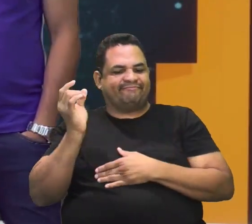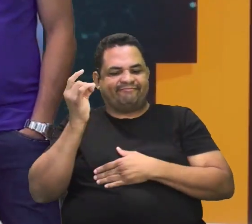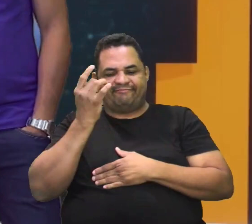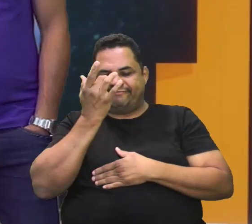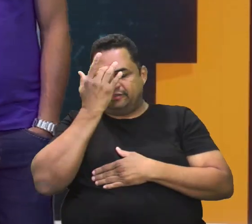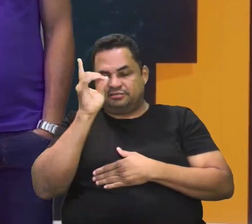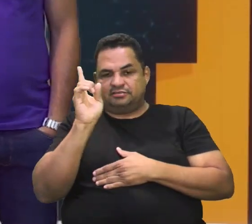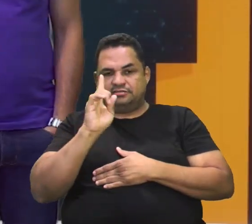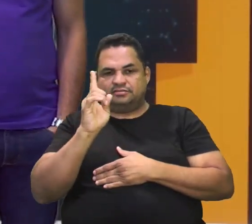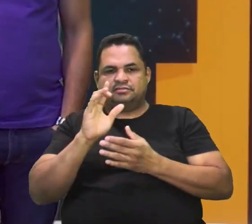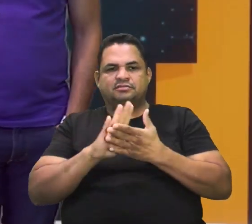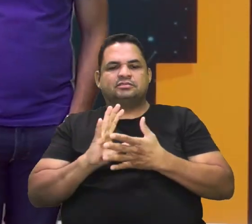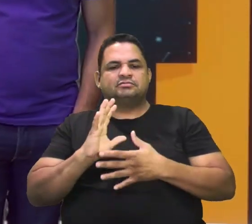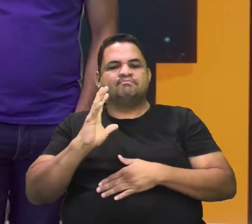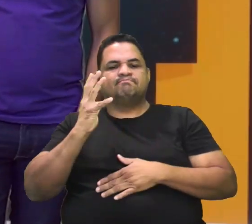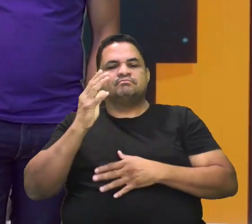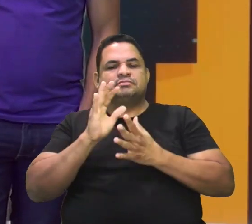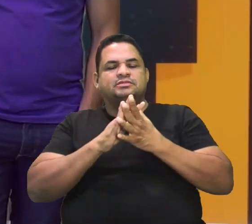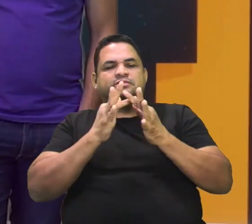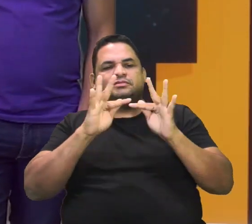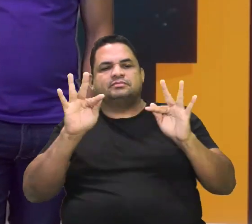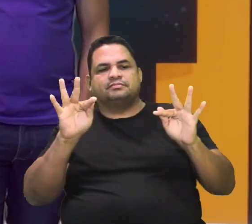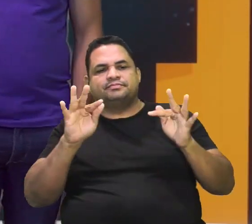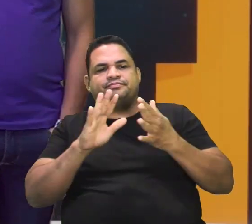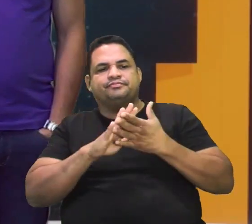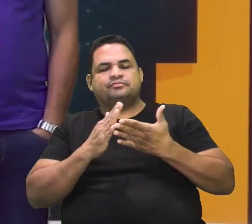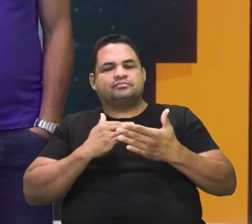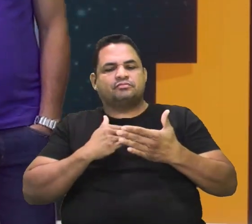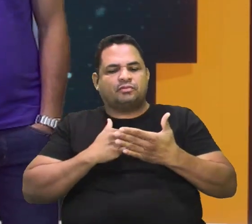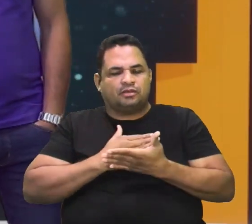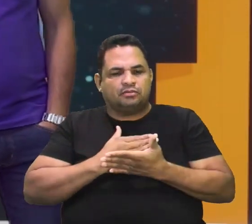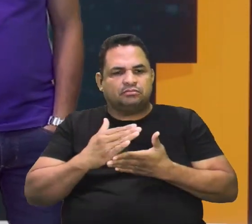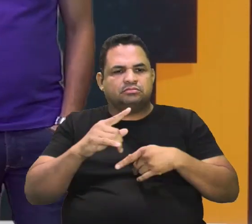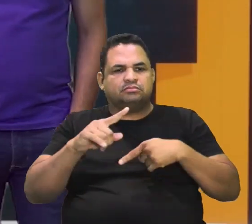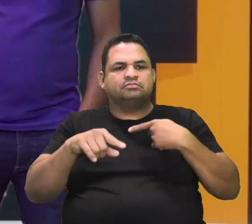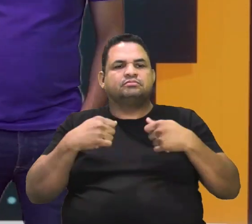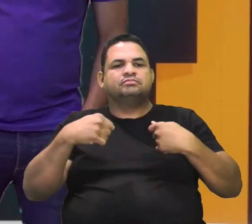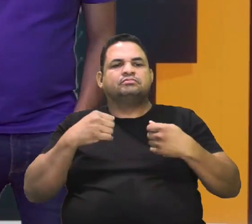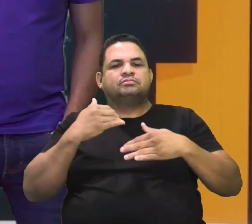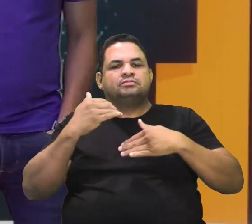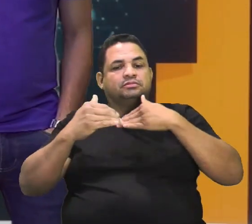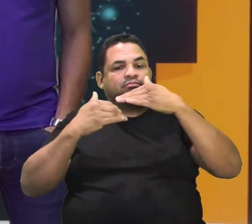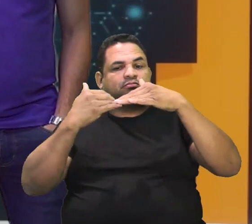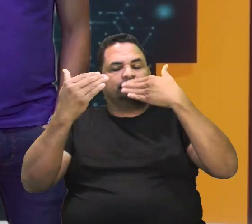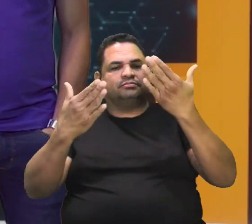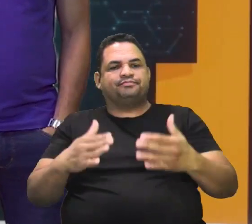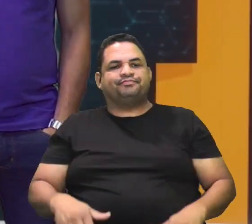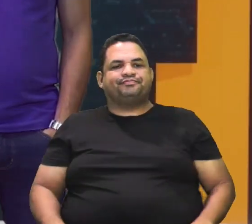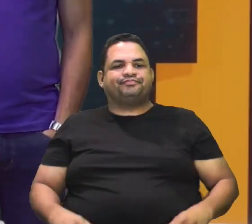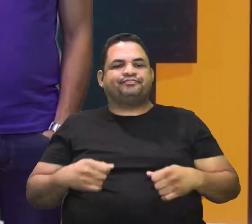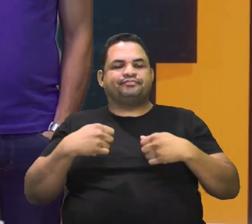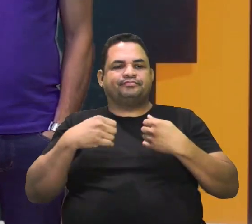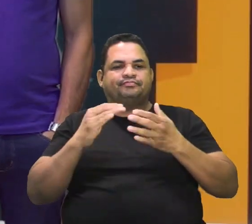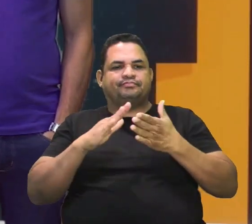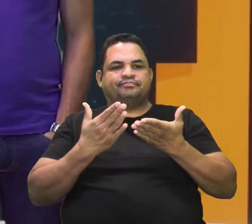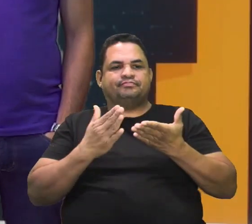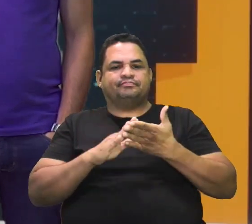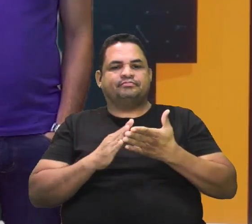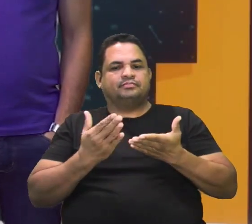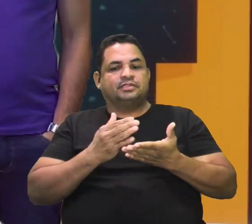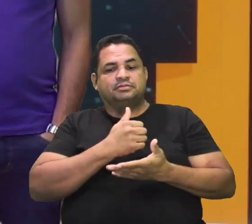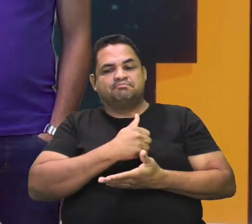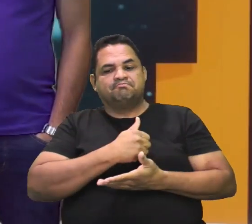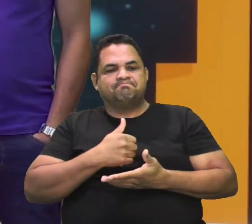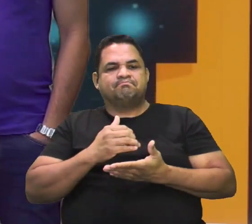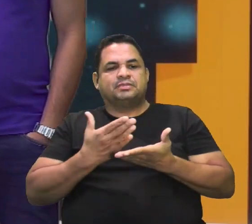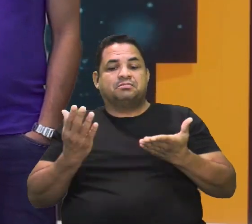gente resolve algumas mais simplificadas, dá aquele passo inicial, mas a gente precisa graduar as coisas, né? Vocês precisam ficar aptos